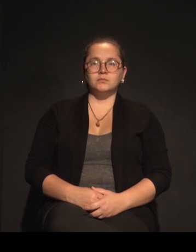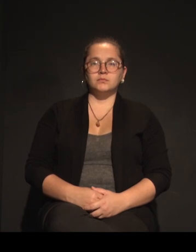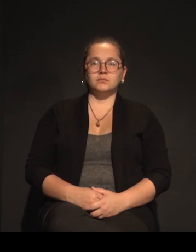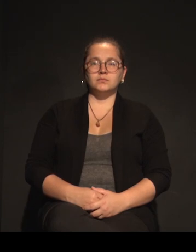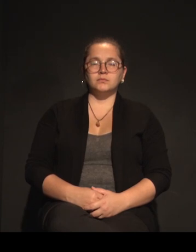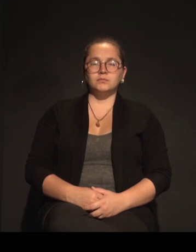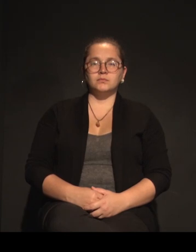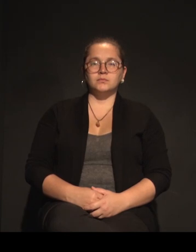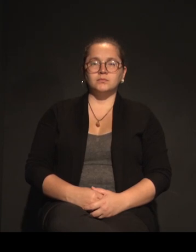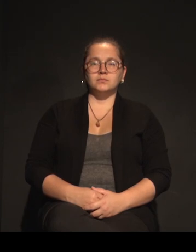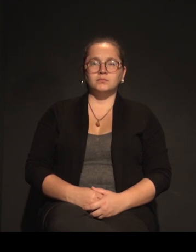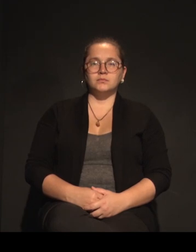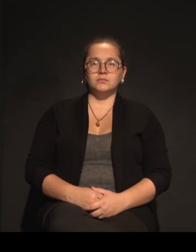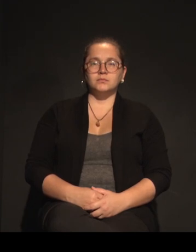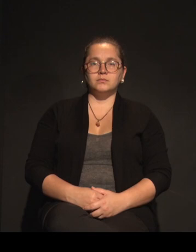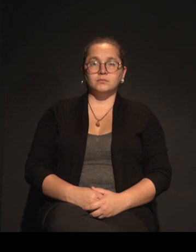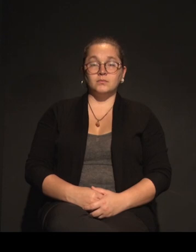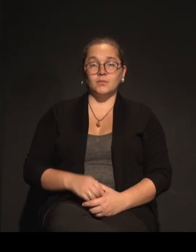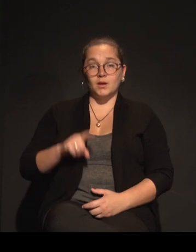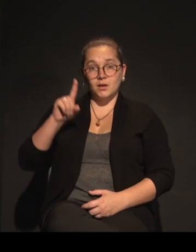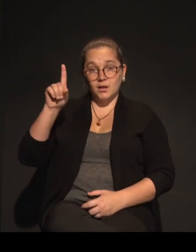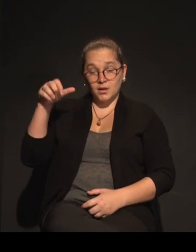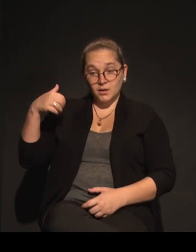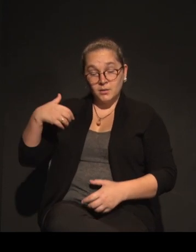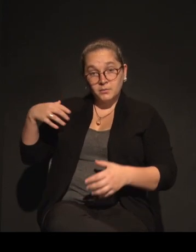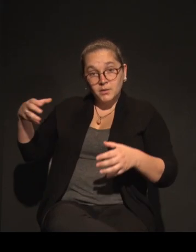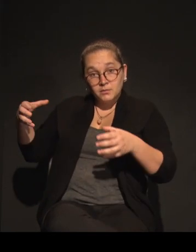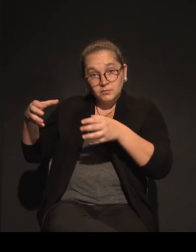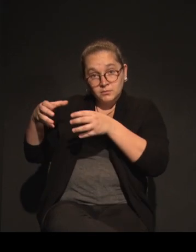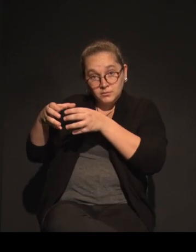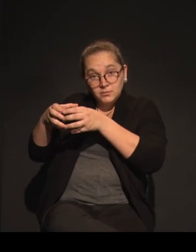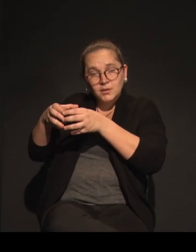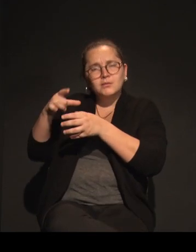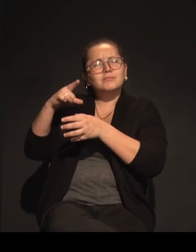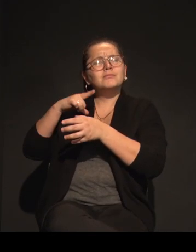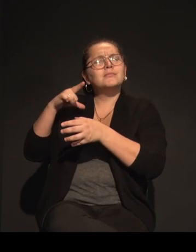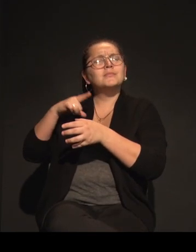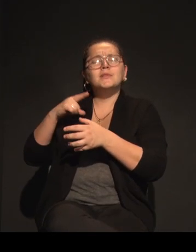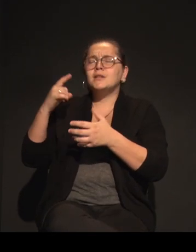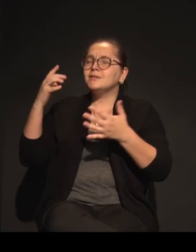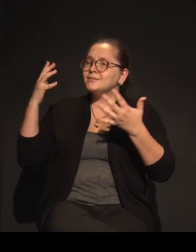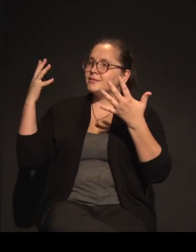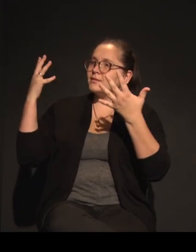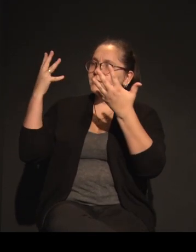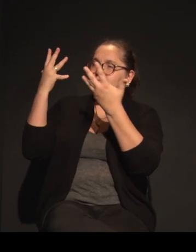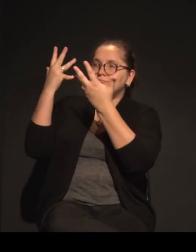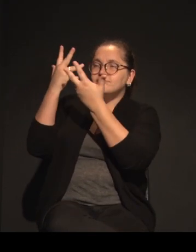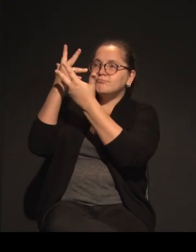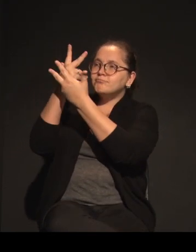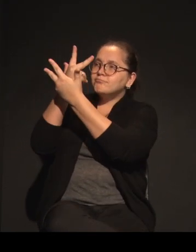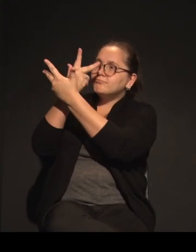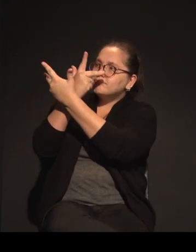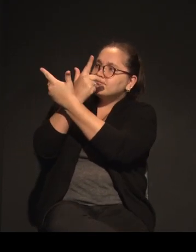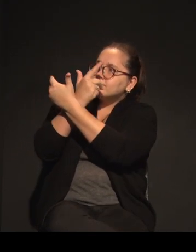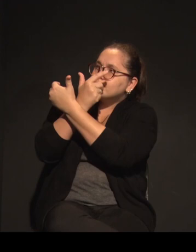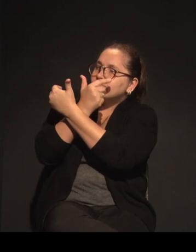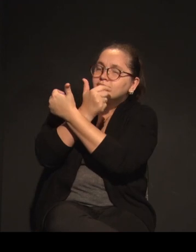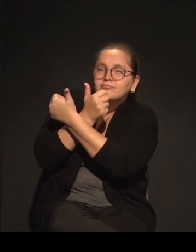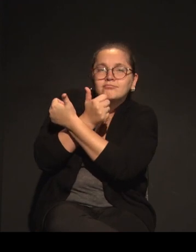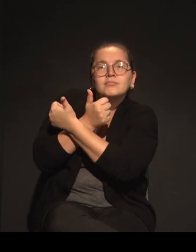na minha aldeia tem beleza se implanta